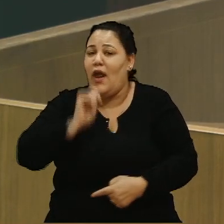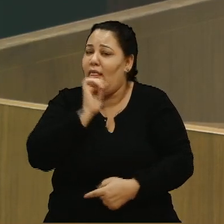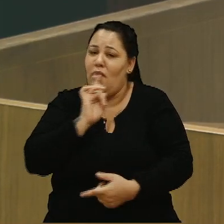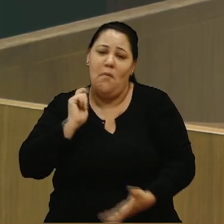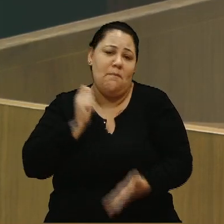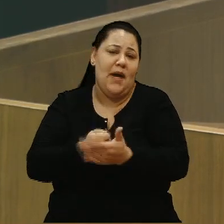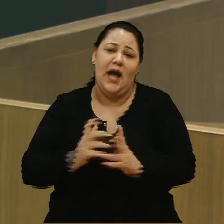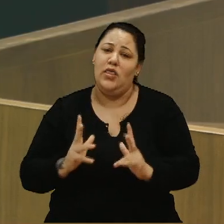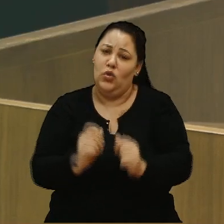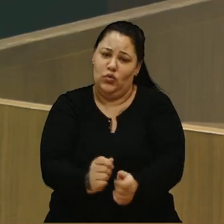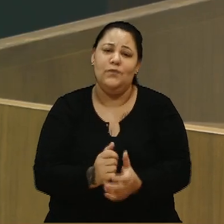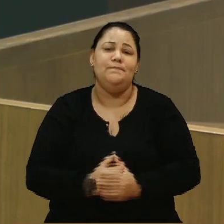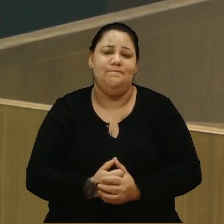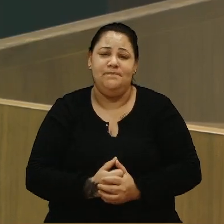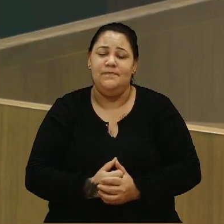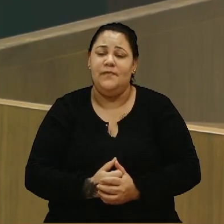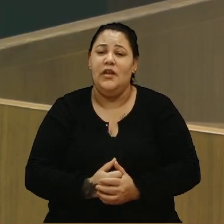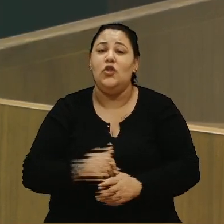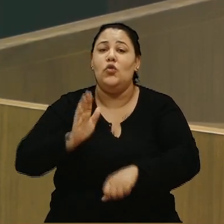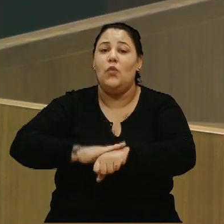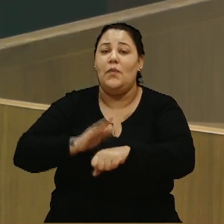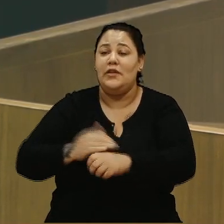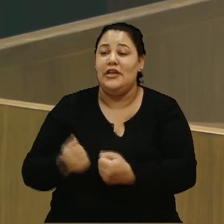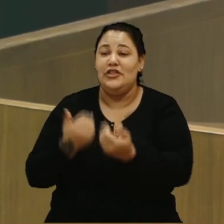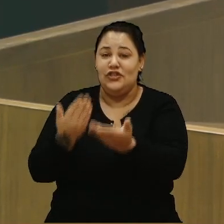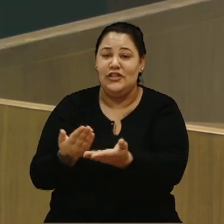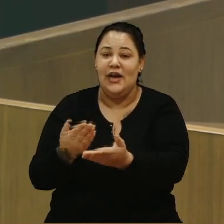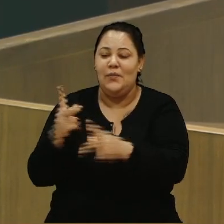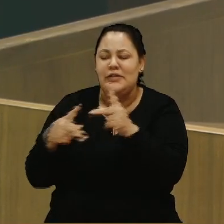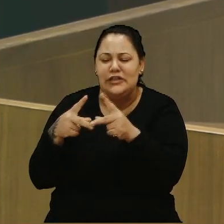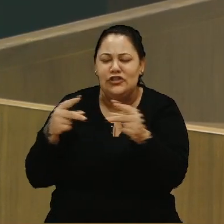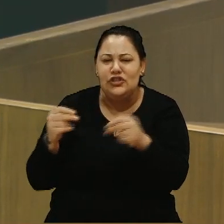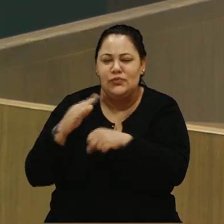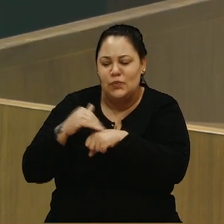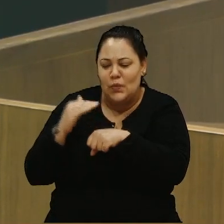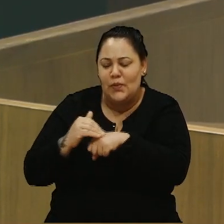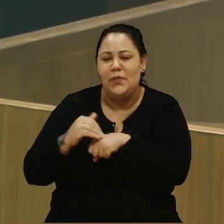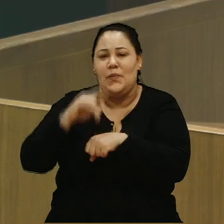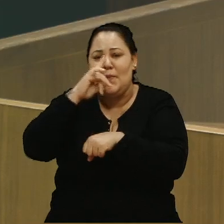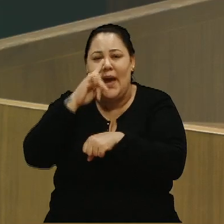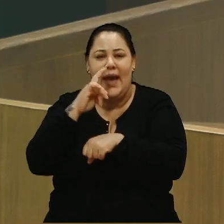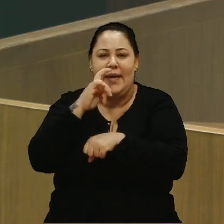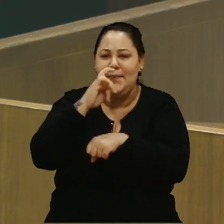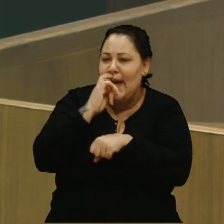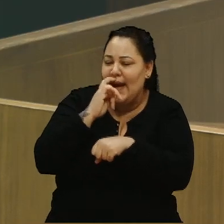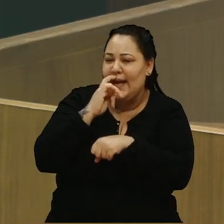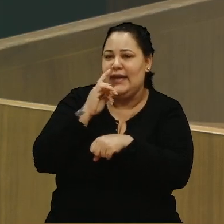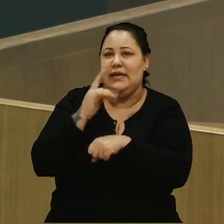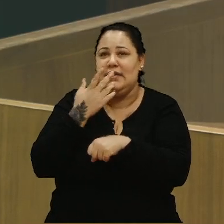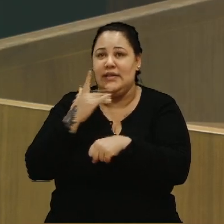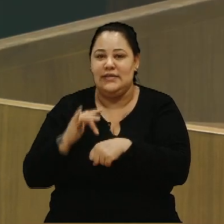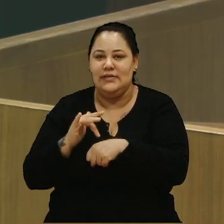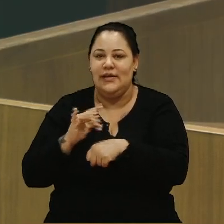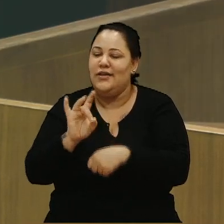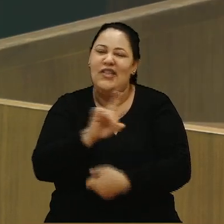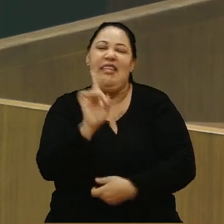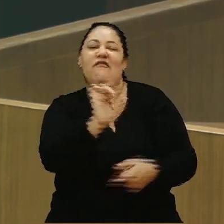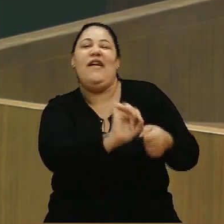as despesas. Quando a gente dá uma lembrancinha para os pais ou para as crianças, sai do nosso bolso. Ah, mas é só não fazer. Mas a gente